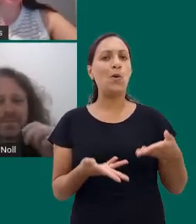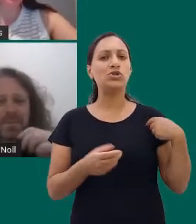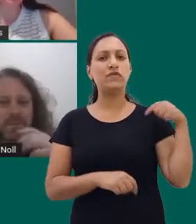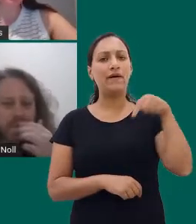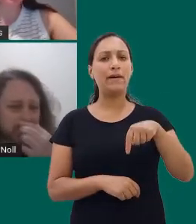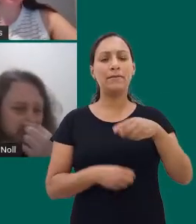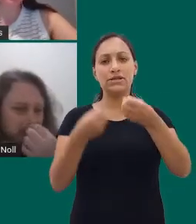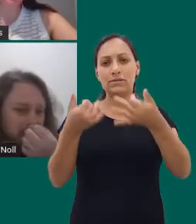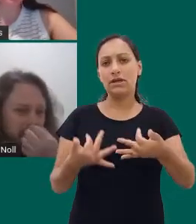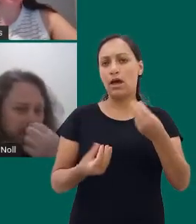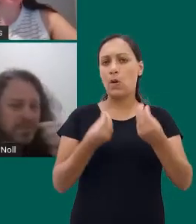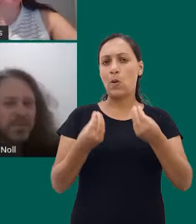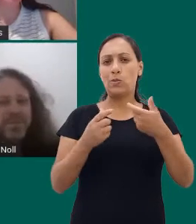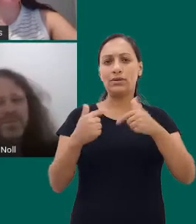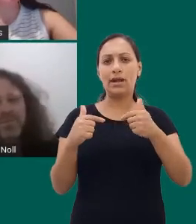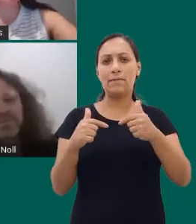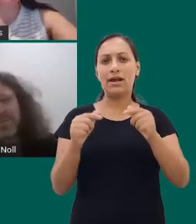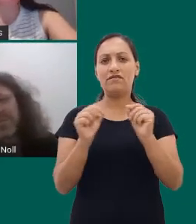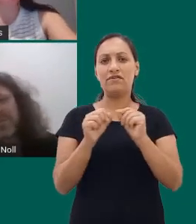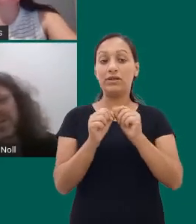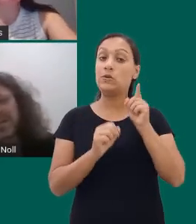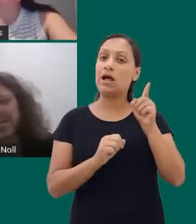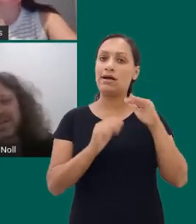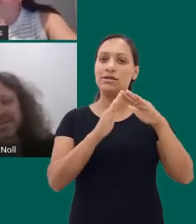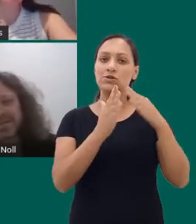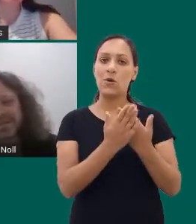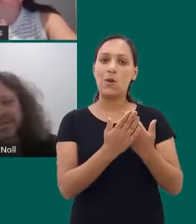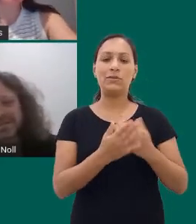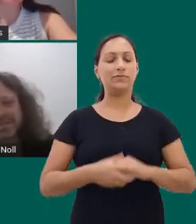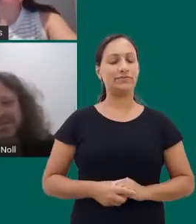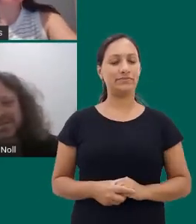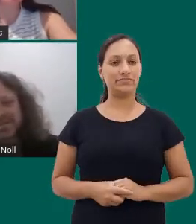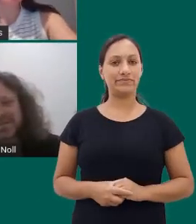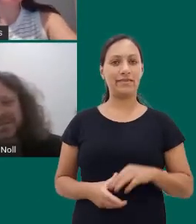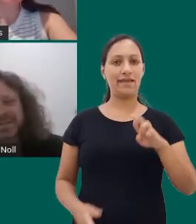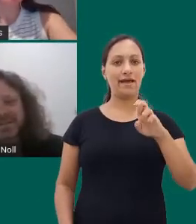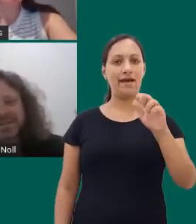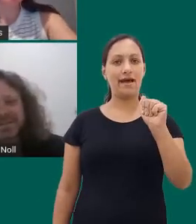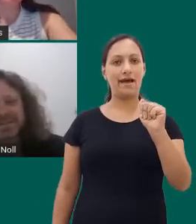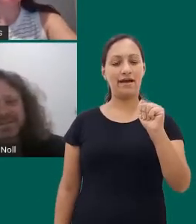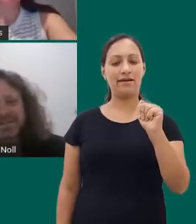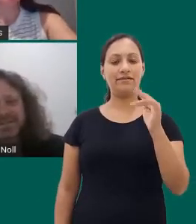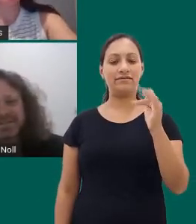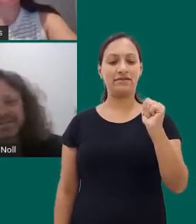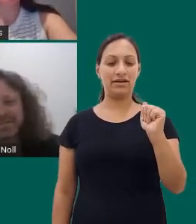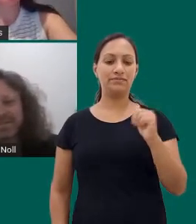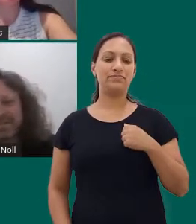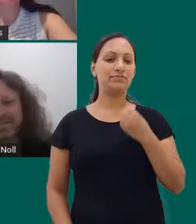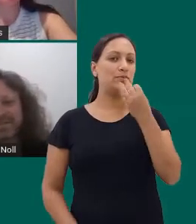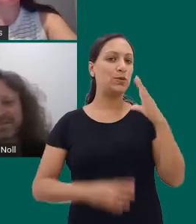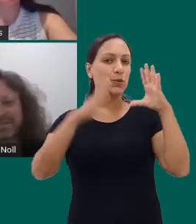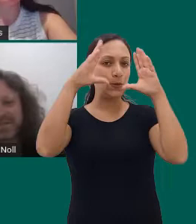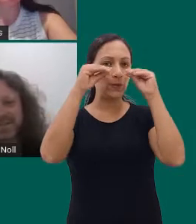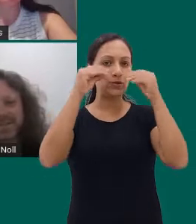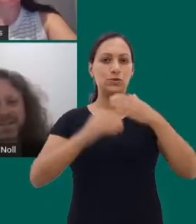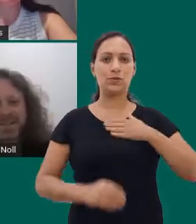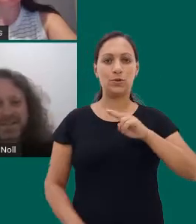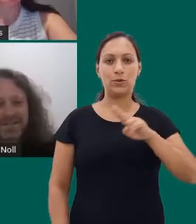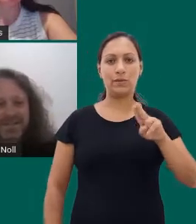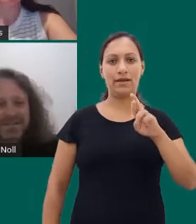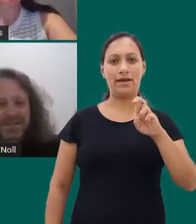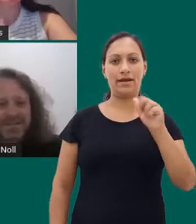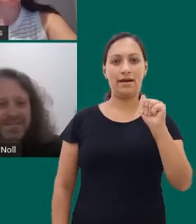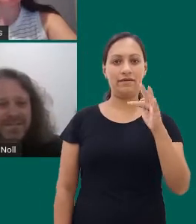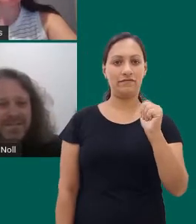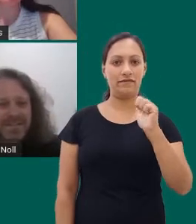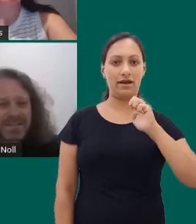na escola. Rafa, diz aí, conta, Rafa. Boa noite, pessoal. Então, eu me chamo Rafael,